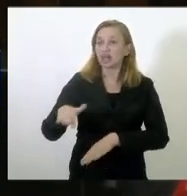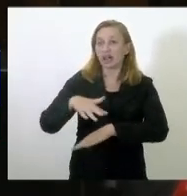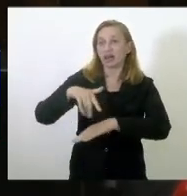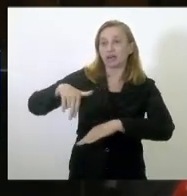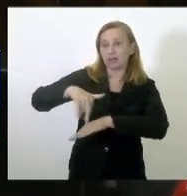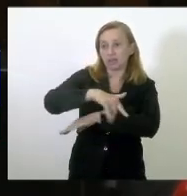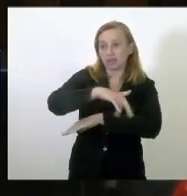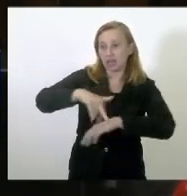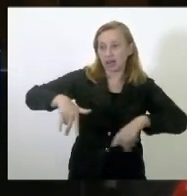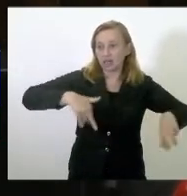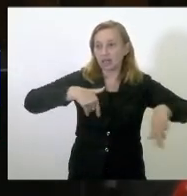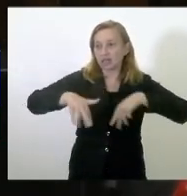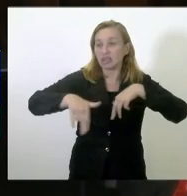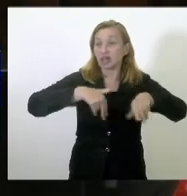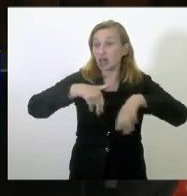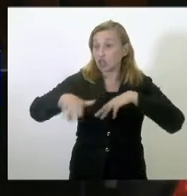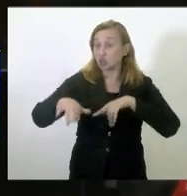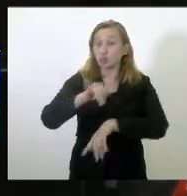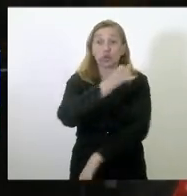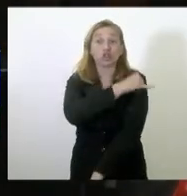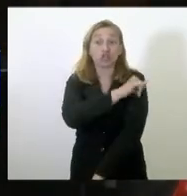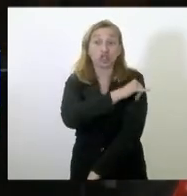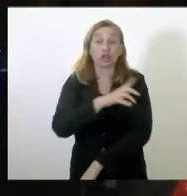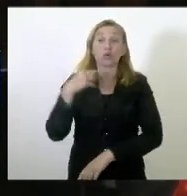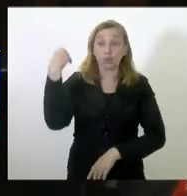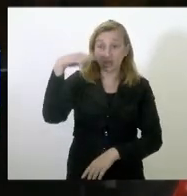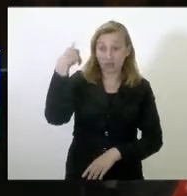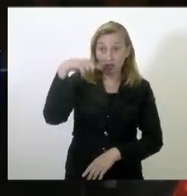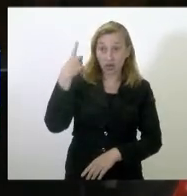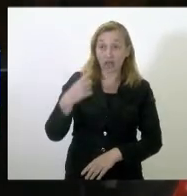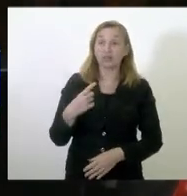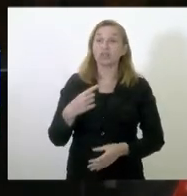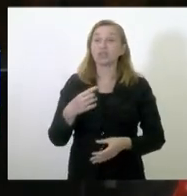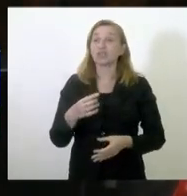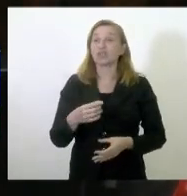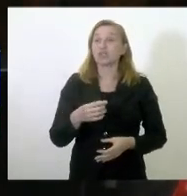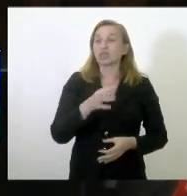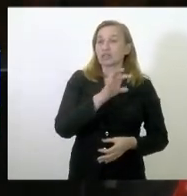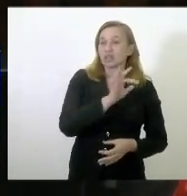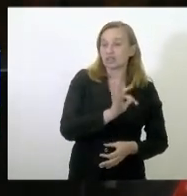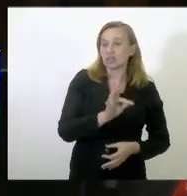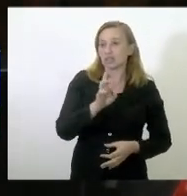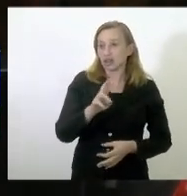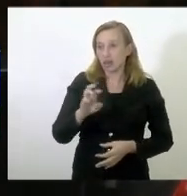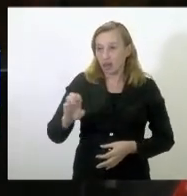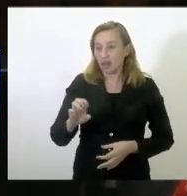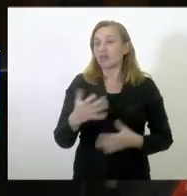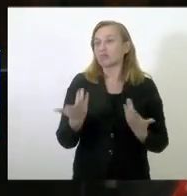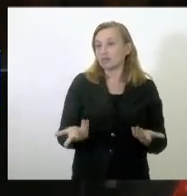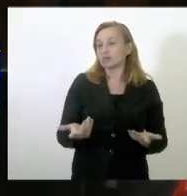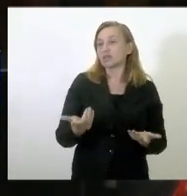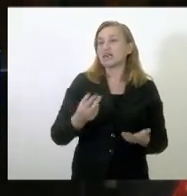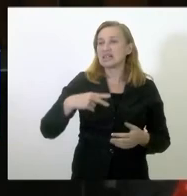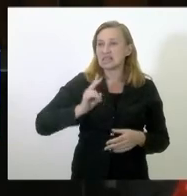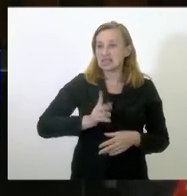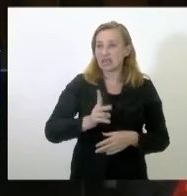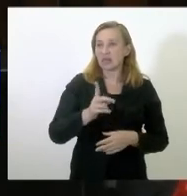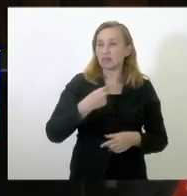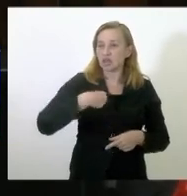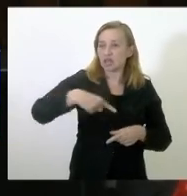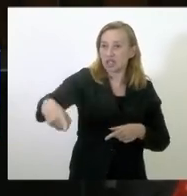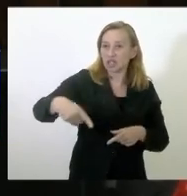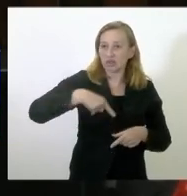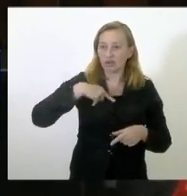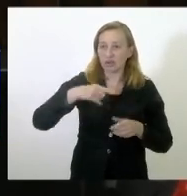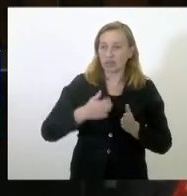depois como estagiário na Faculdade de Direito, depois como advogado aqui no Tribunal de Justiça do lado, e sempre, indo e vindo, pegando as barcas para ir para a minha